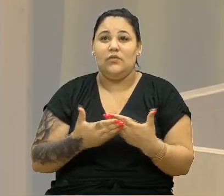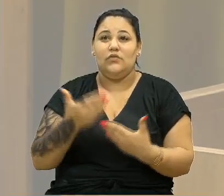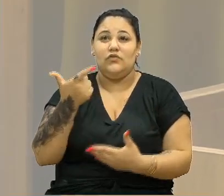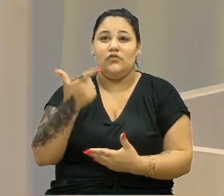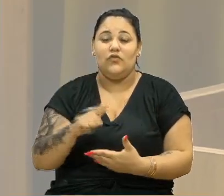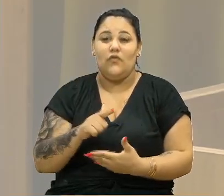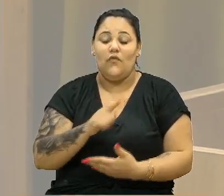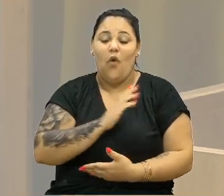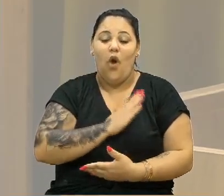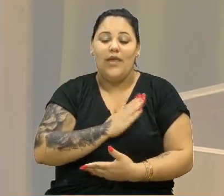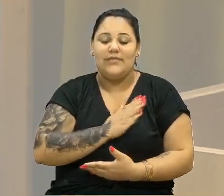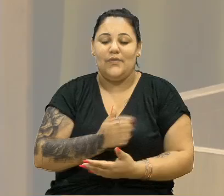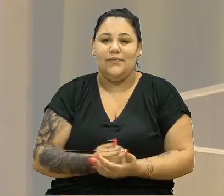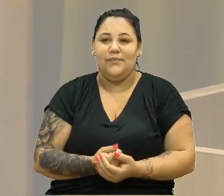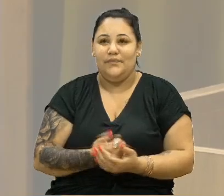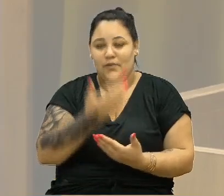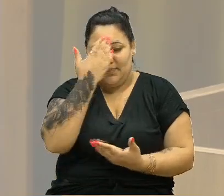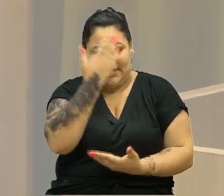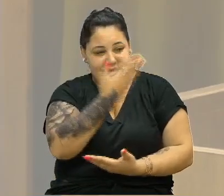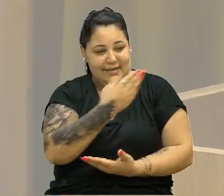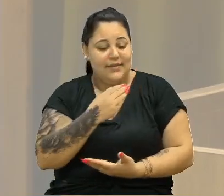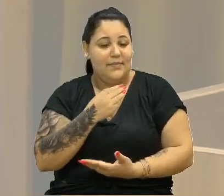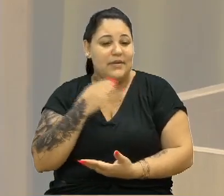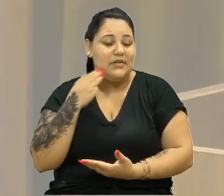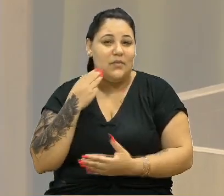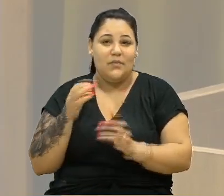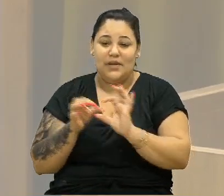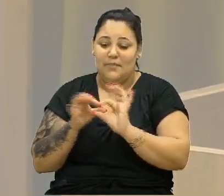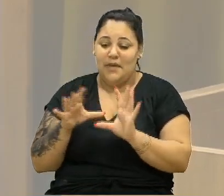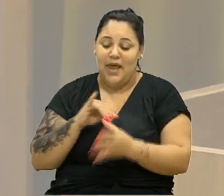coração. E obrigado, Marisol Santos, por me ceder a